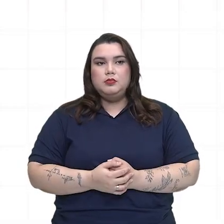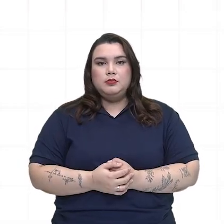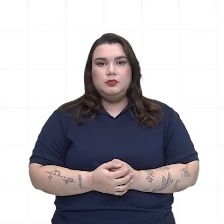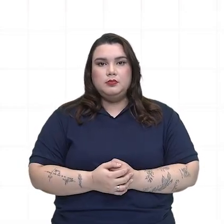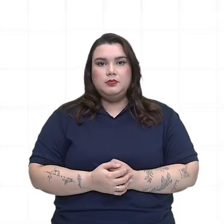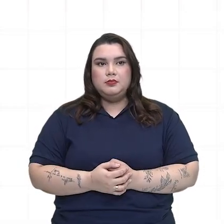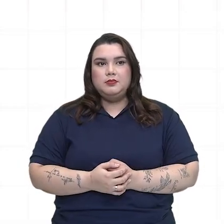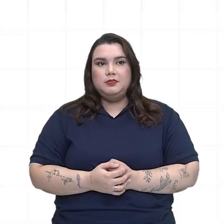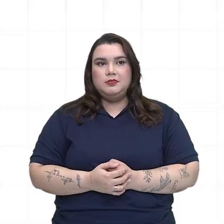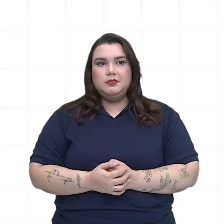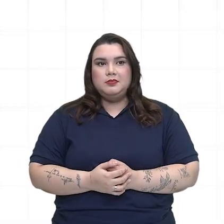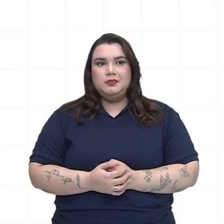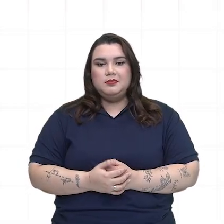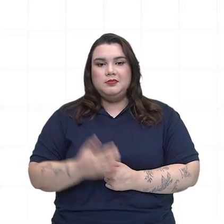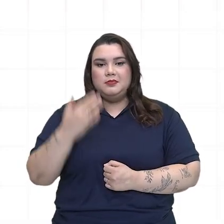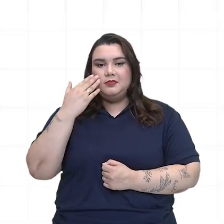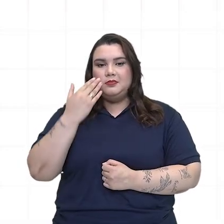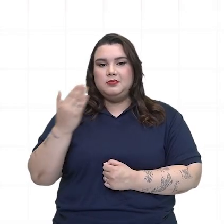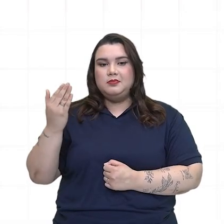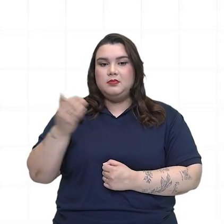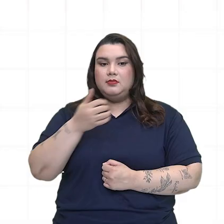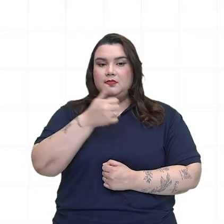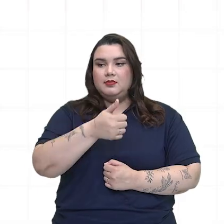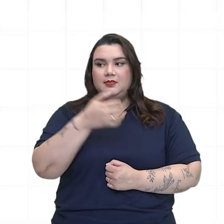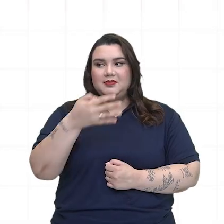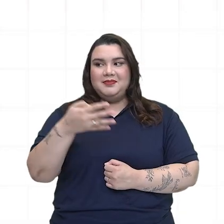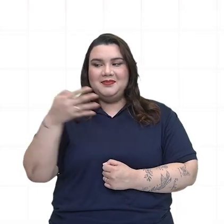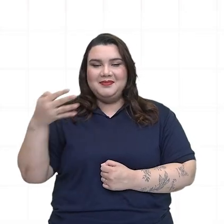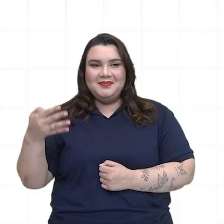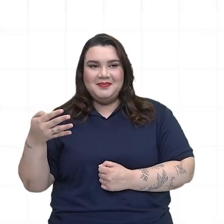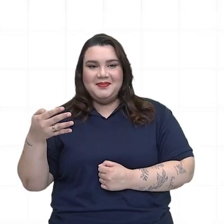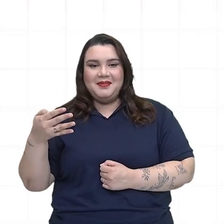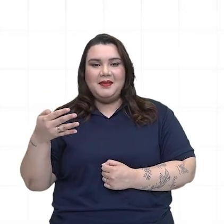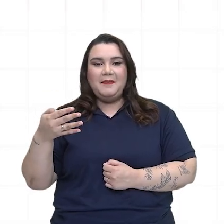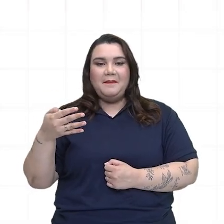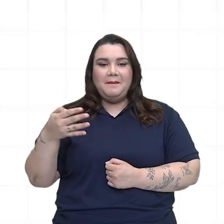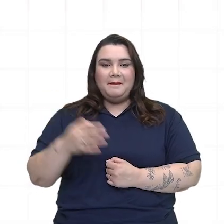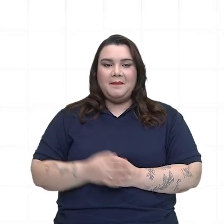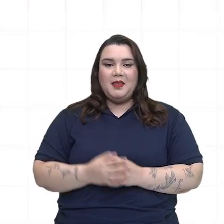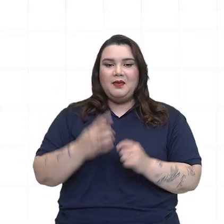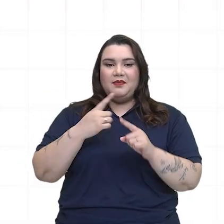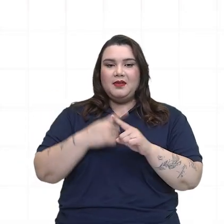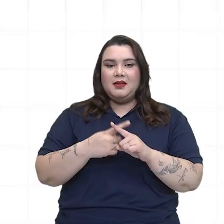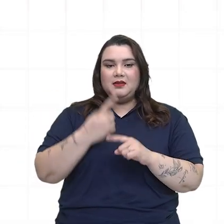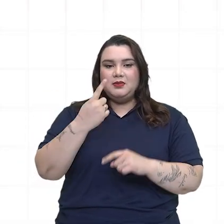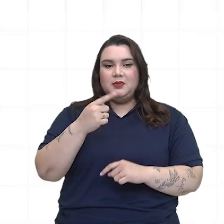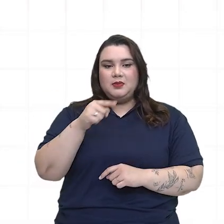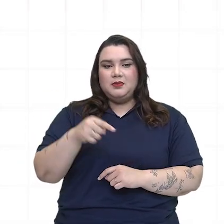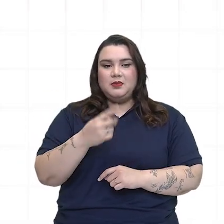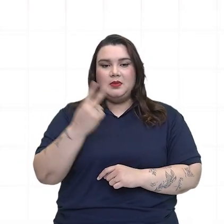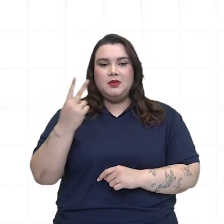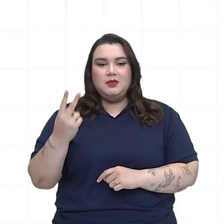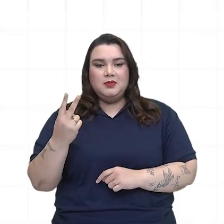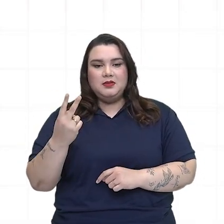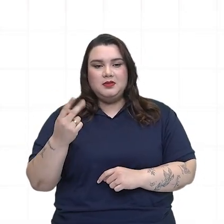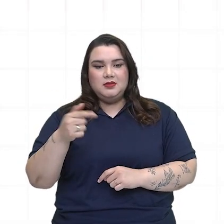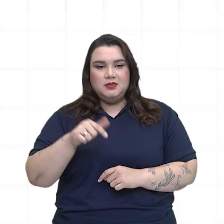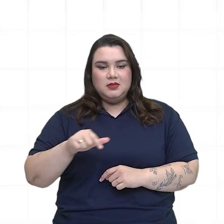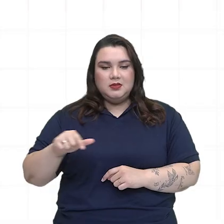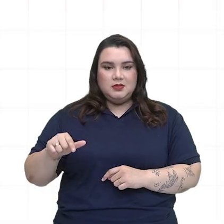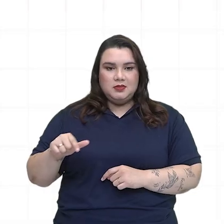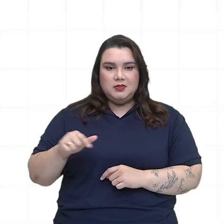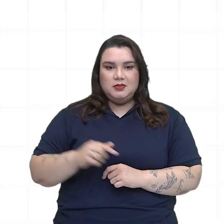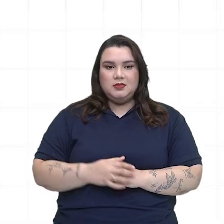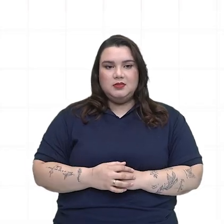deu os 144. Aí 144 vezes 1,2 de novo. E aí